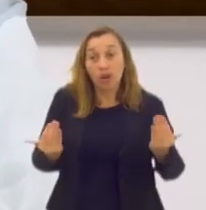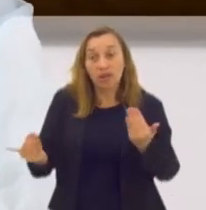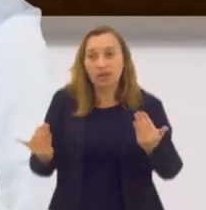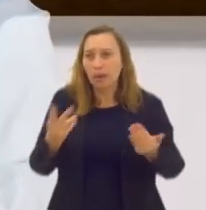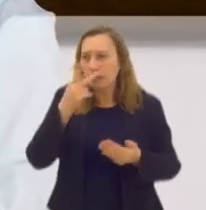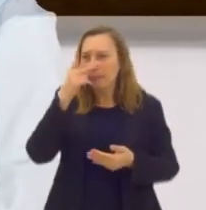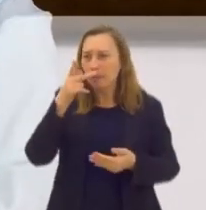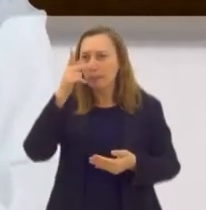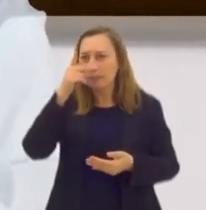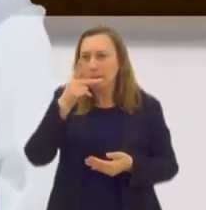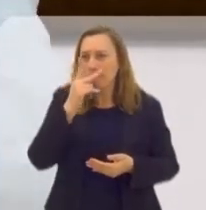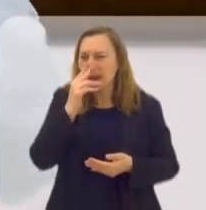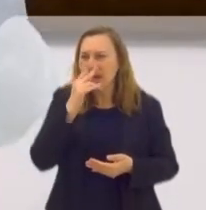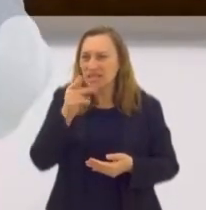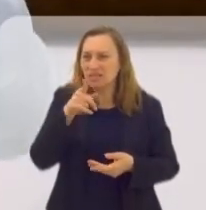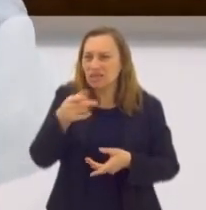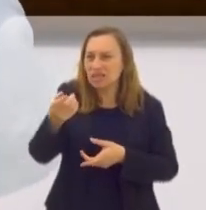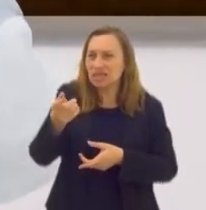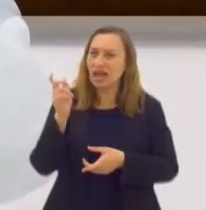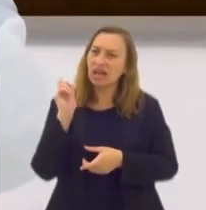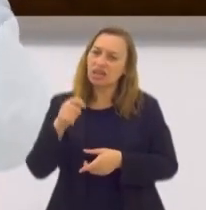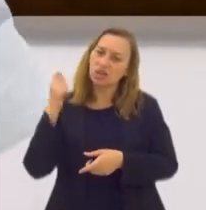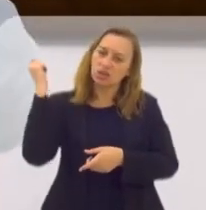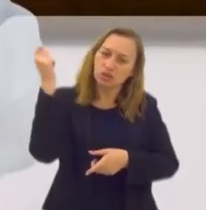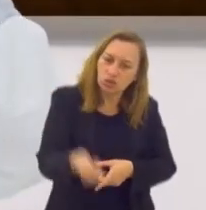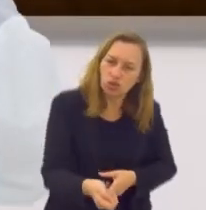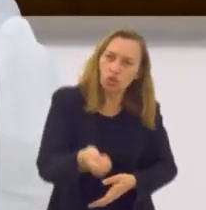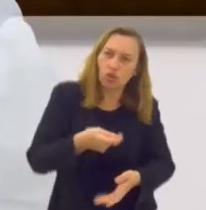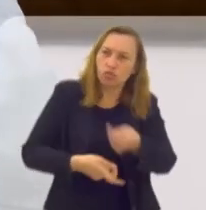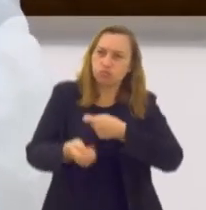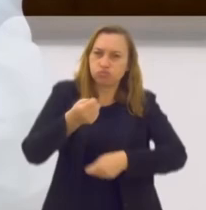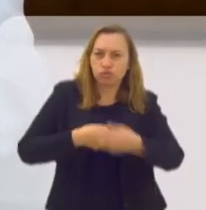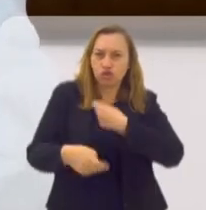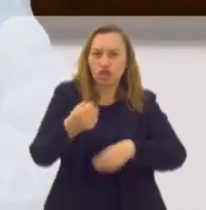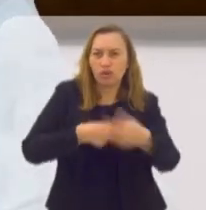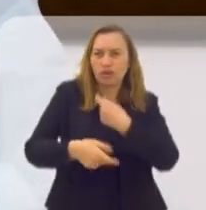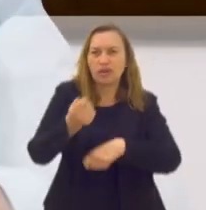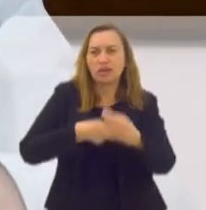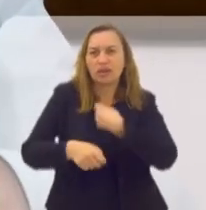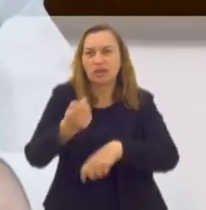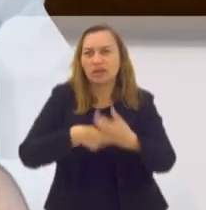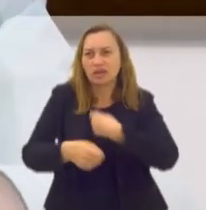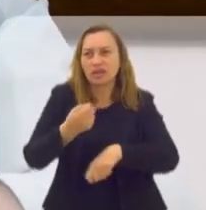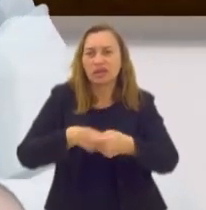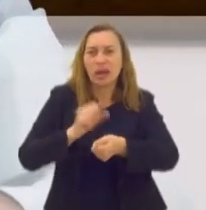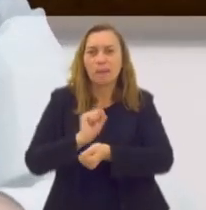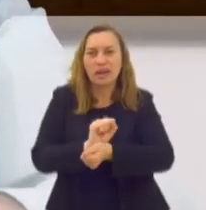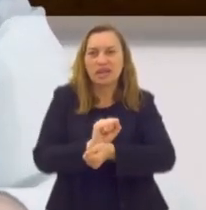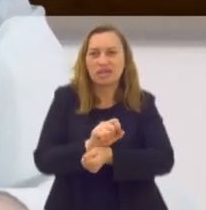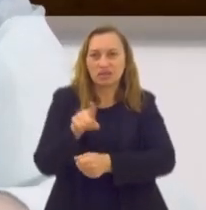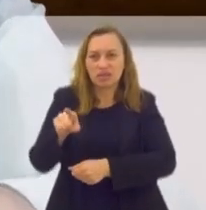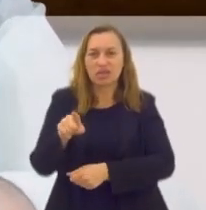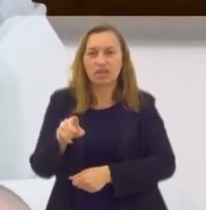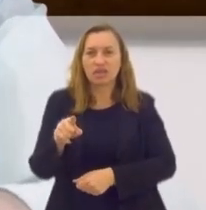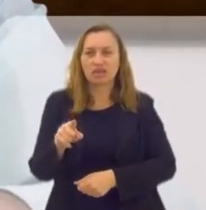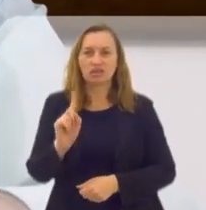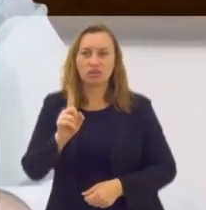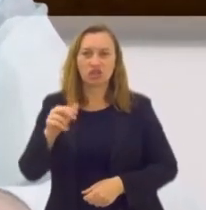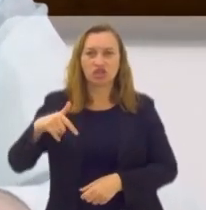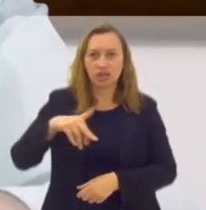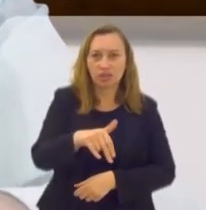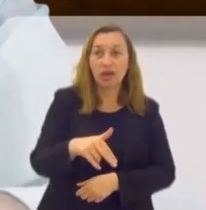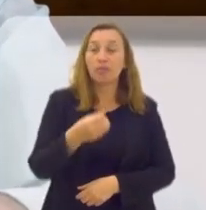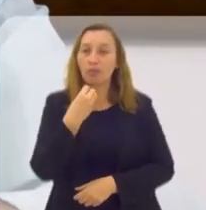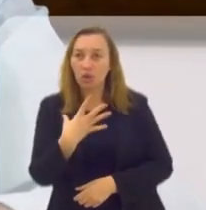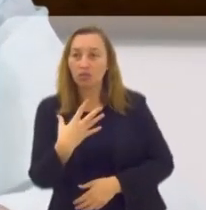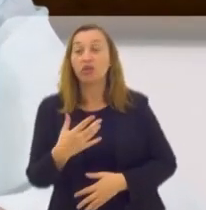de uma comparação, como se você estivesse acorrentando, jogando correntes naquela pessoa. E não deixando ela caminhar. E não deixando ela caminhar. Isso